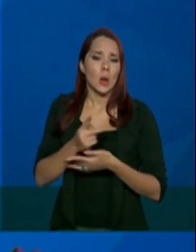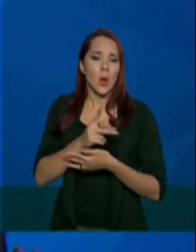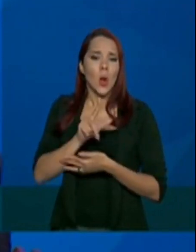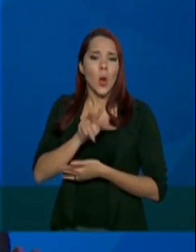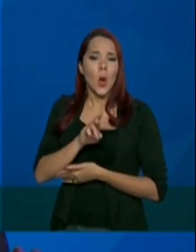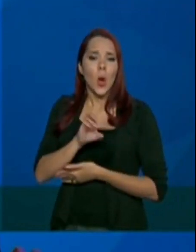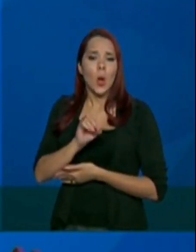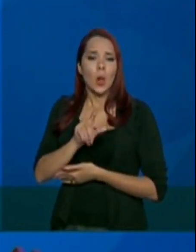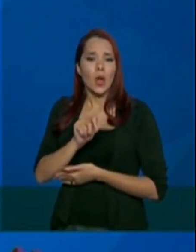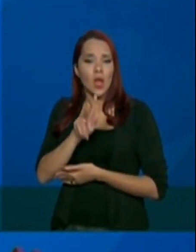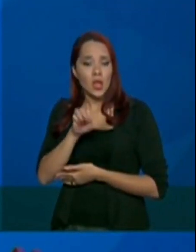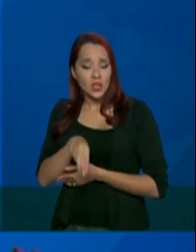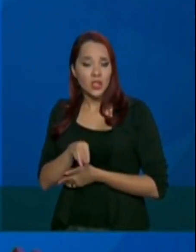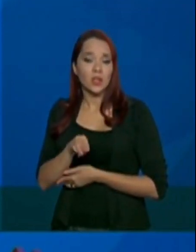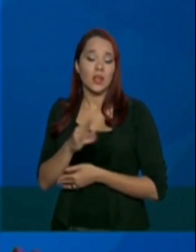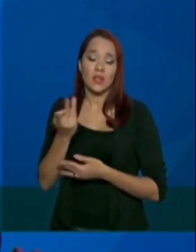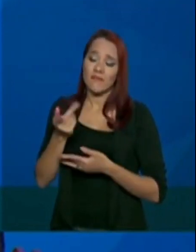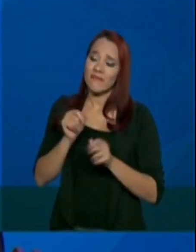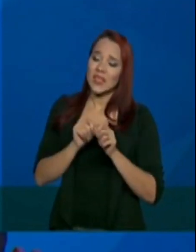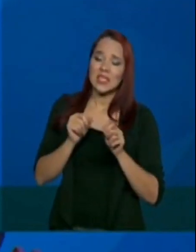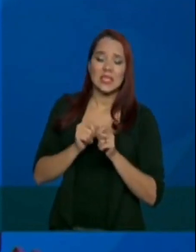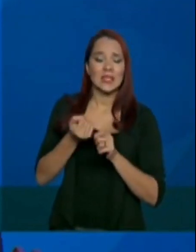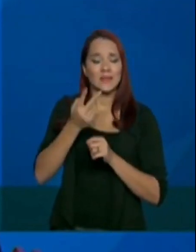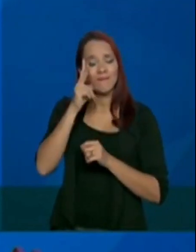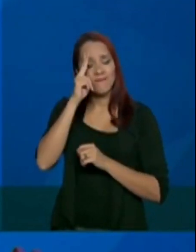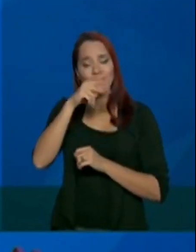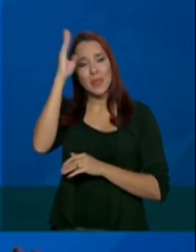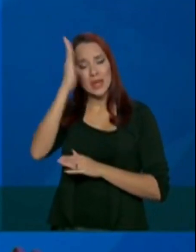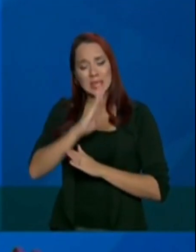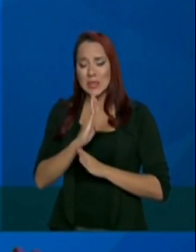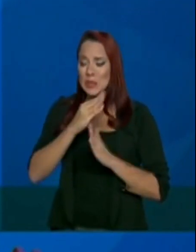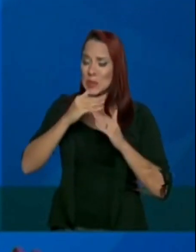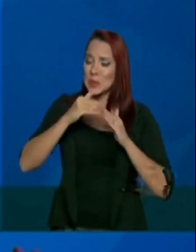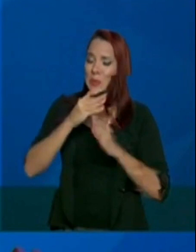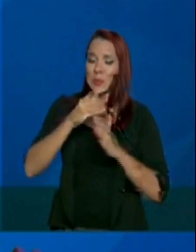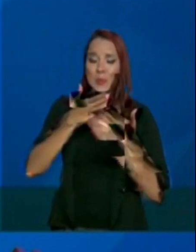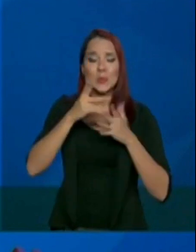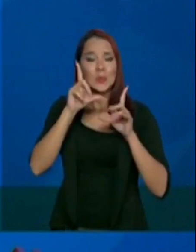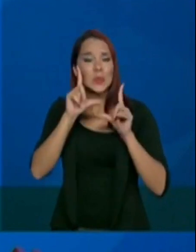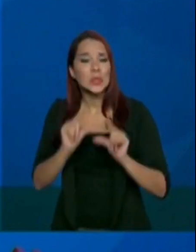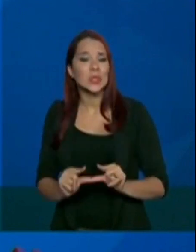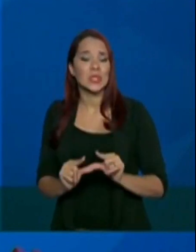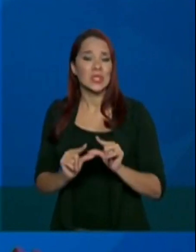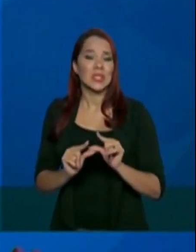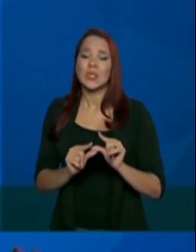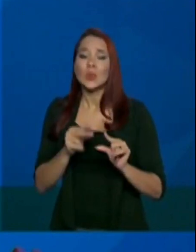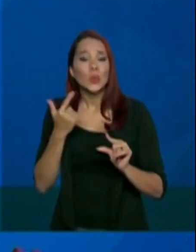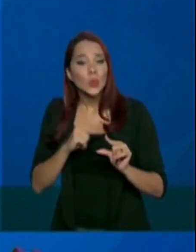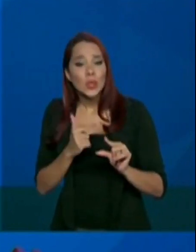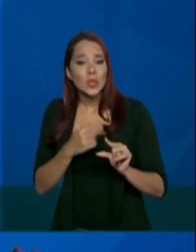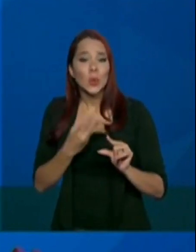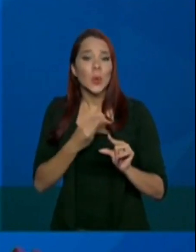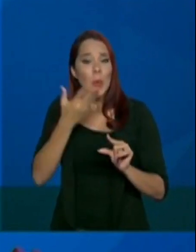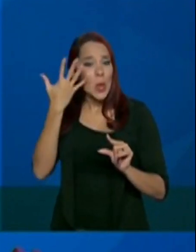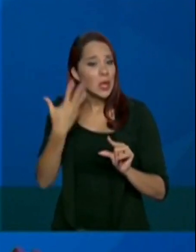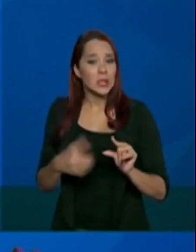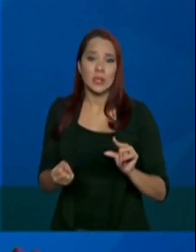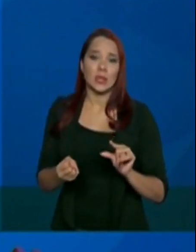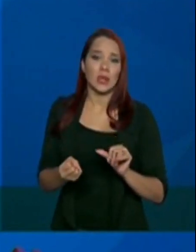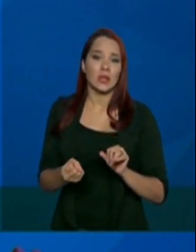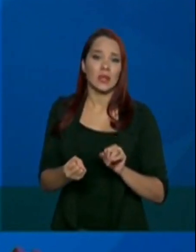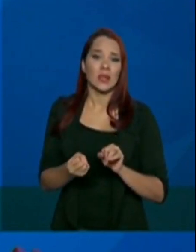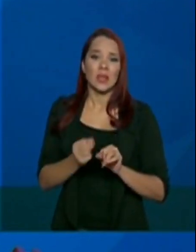a e na hora que nós estamos fazendo esse sacrifício gigante caiu o brasil tá no chão é inaceitável os